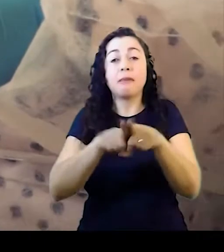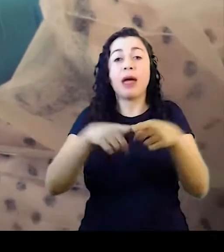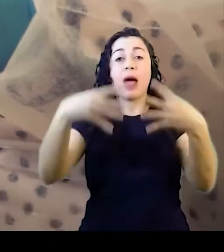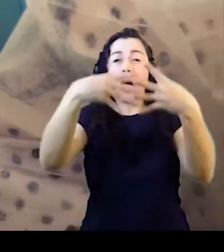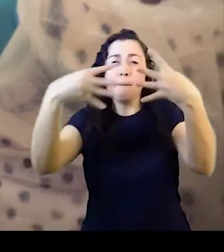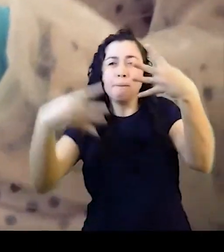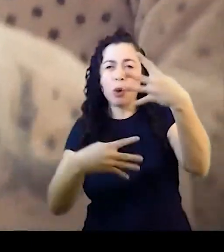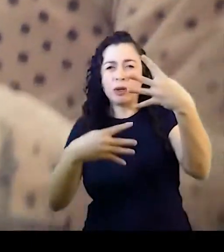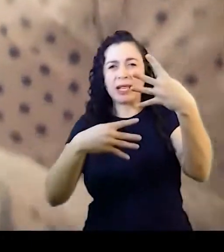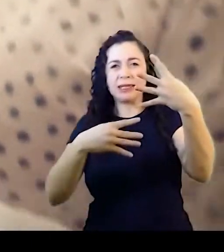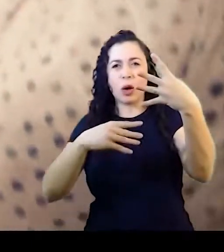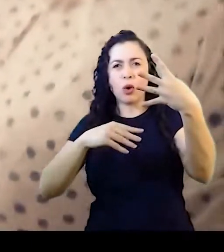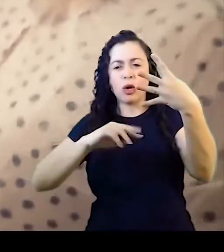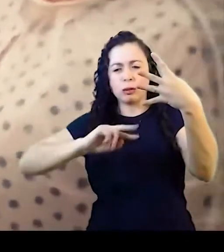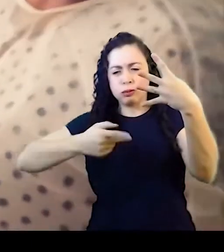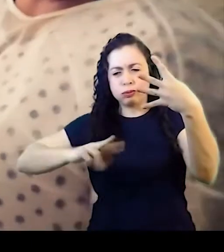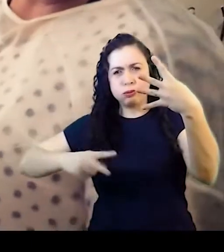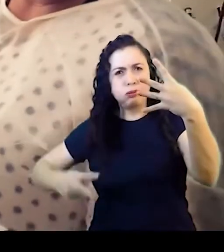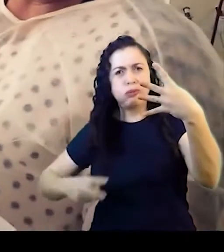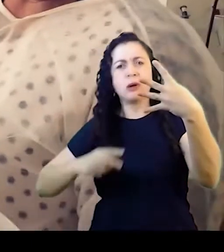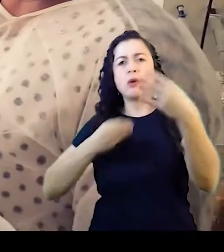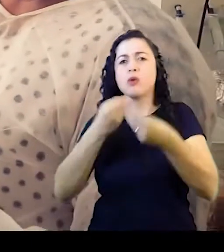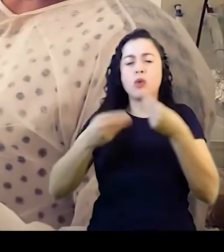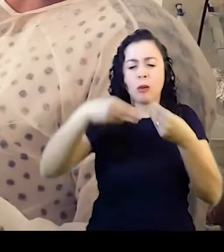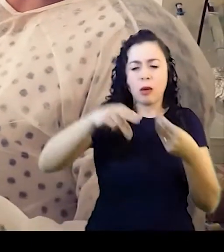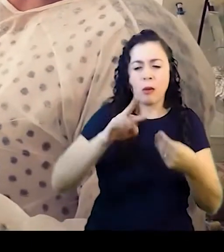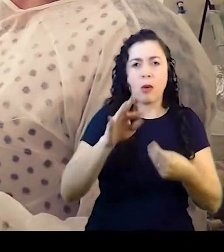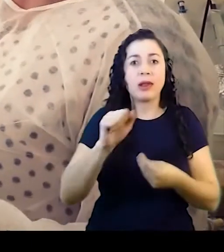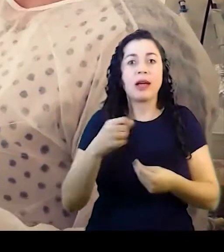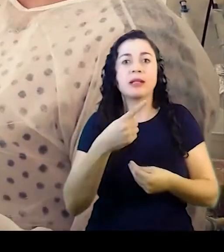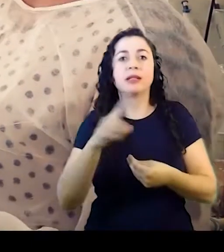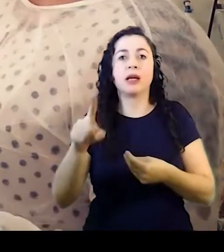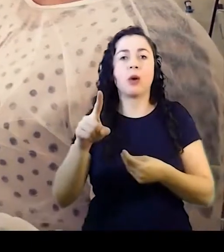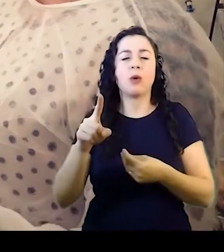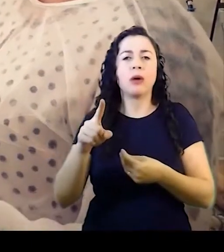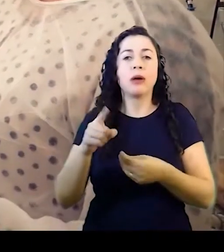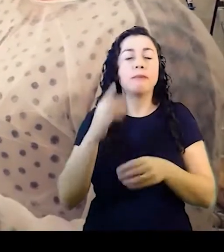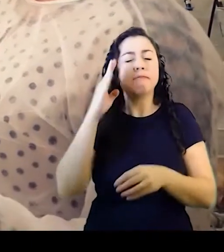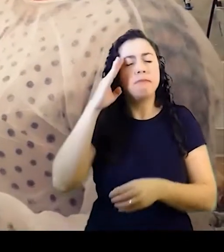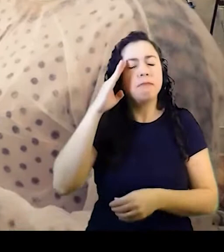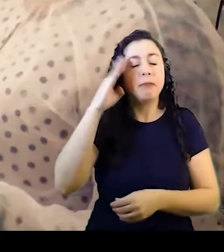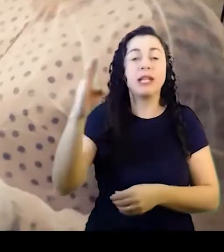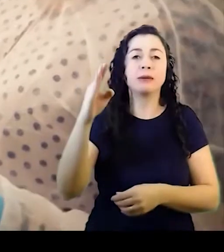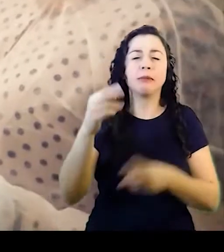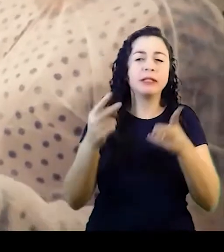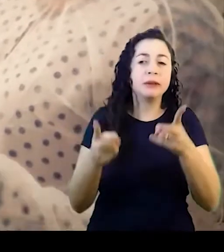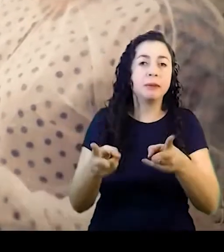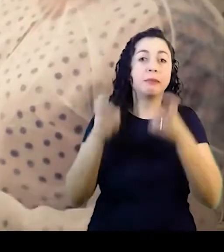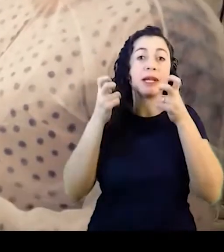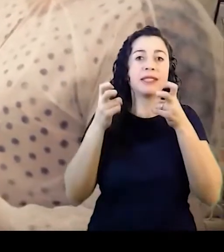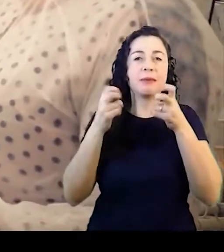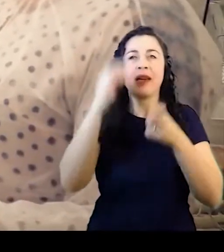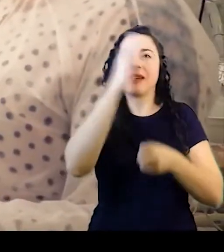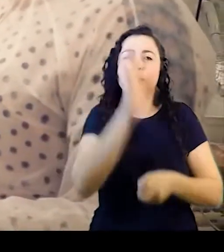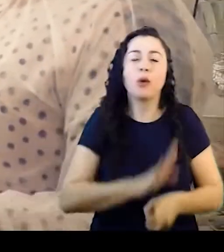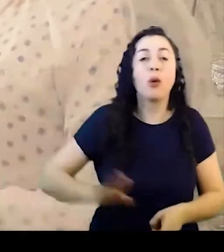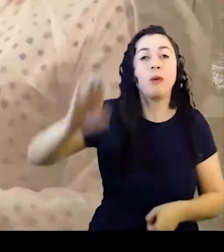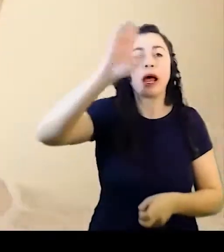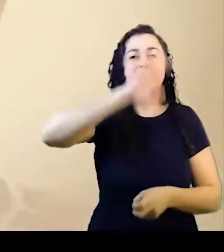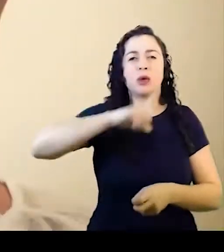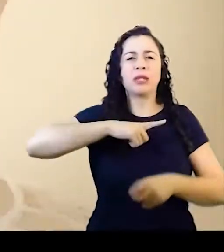adquirido nesta população, principalmente considerando a diversidade da população